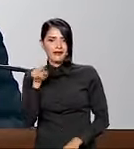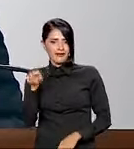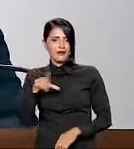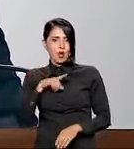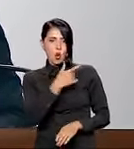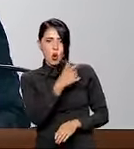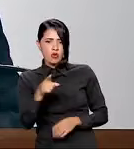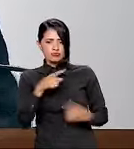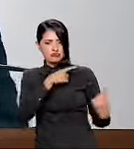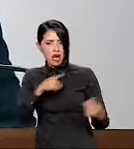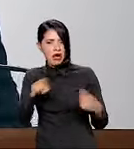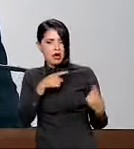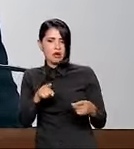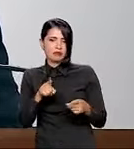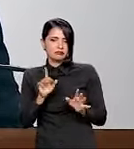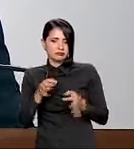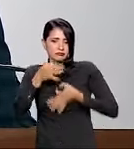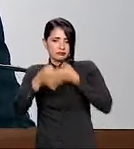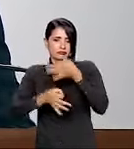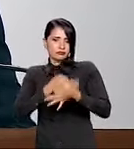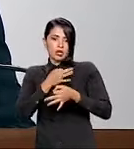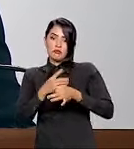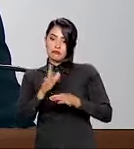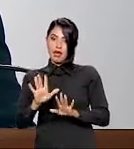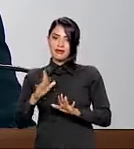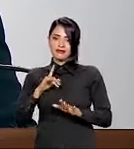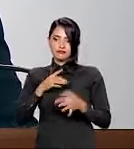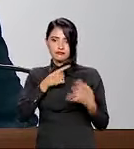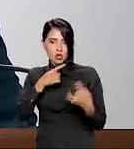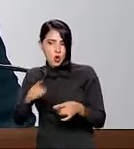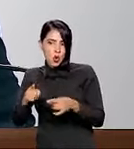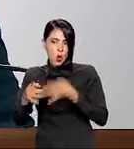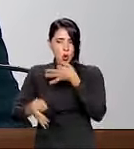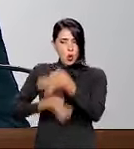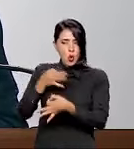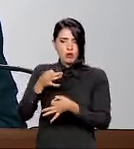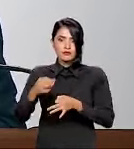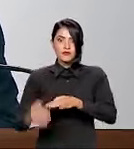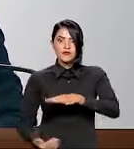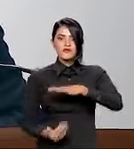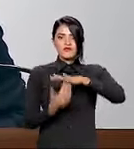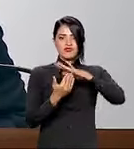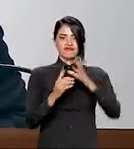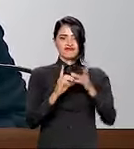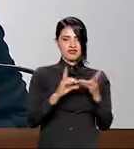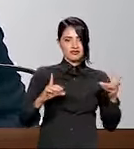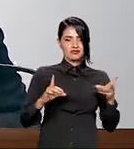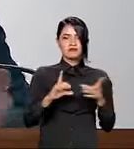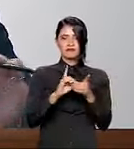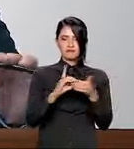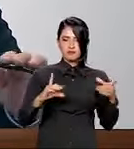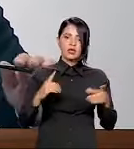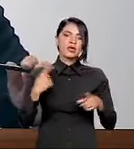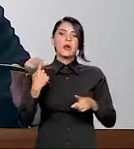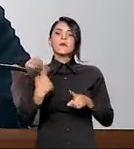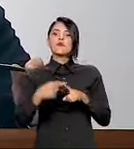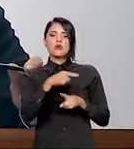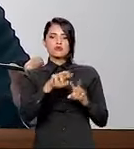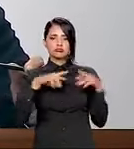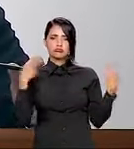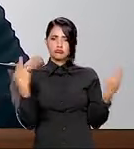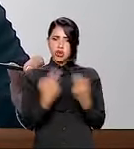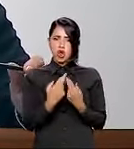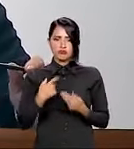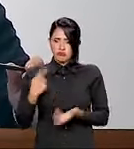fazendo a crítica no limite da democracia, porque nessas reuniões ninguém é obrigado a concordar